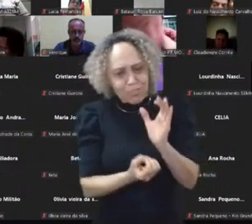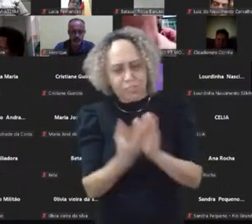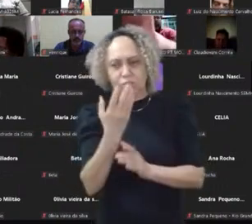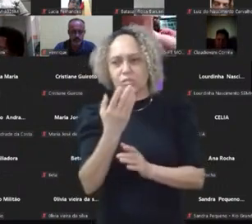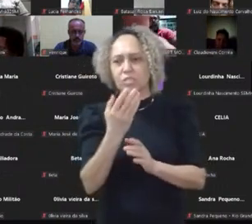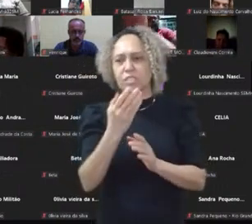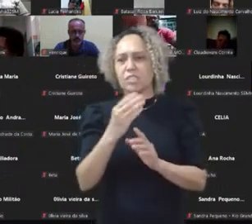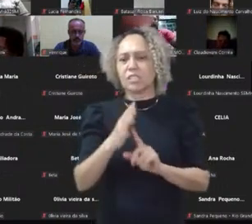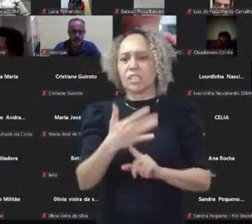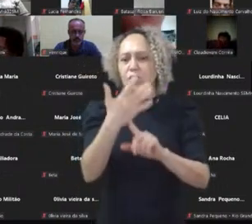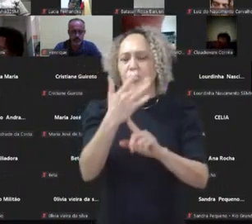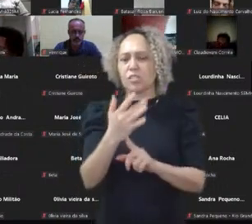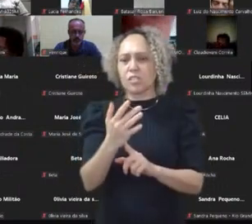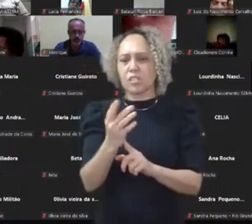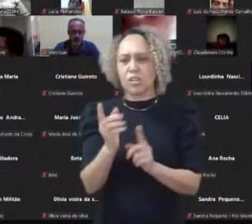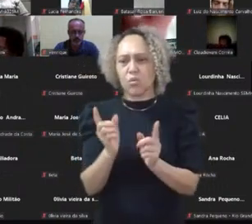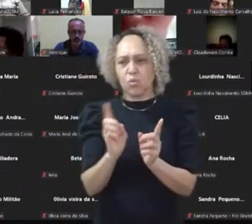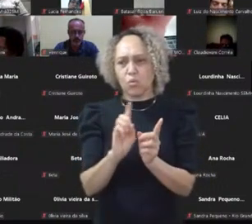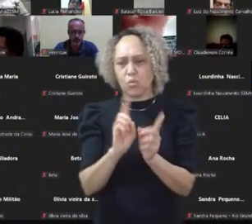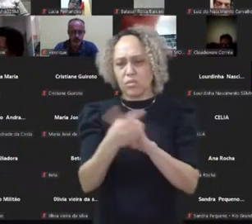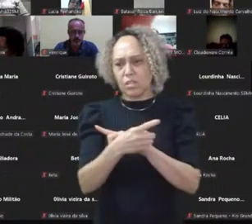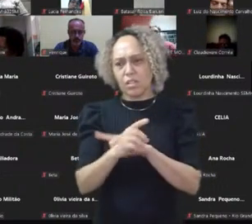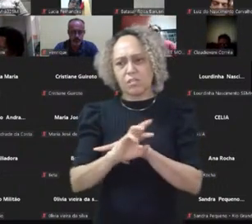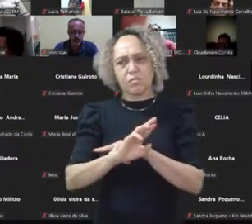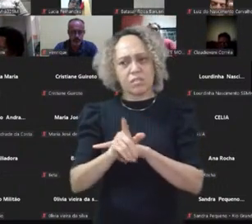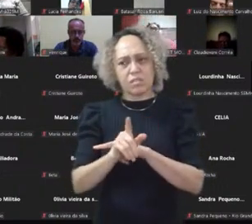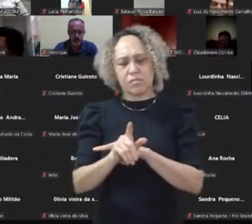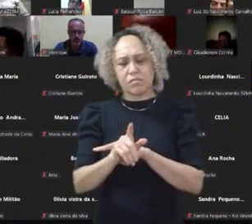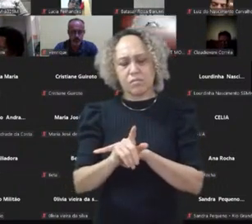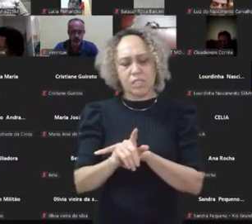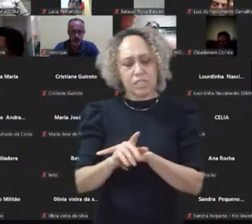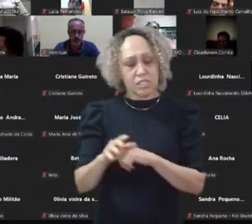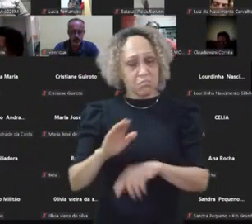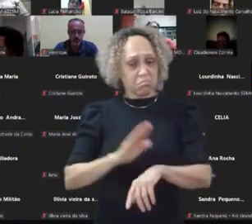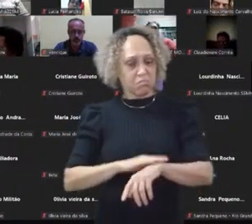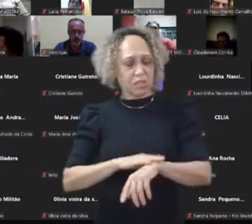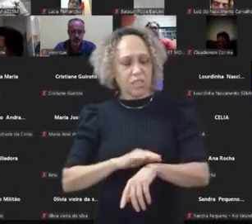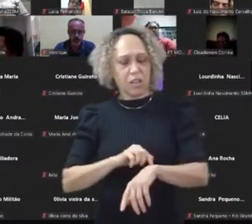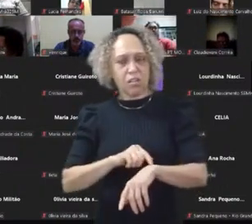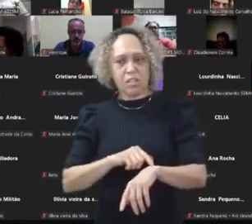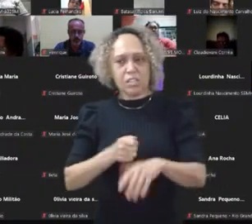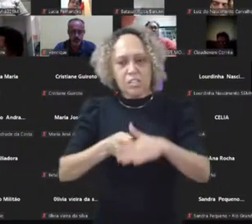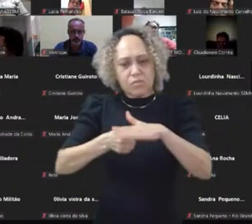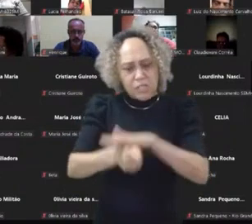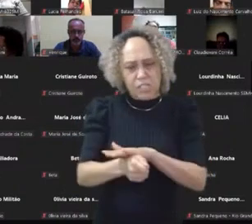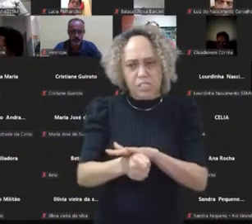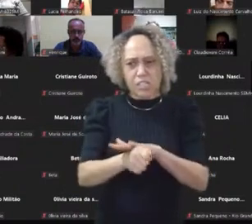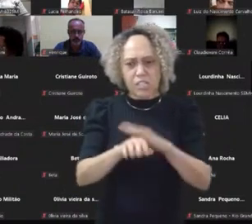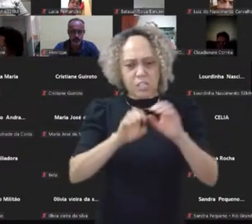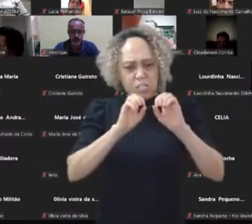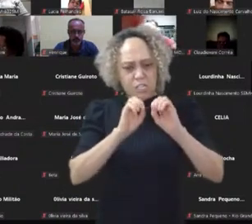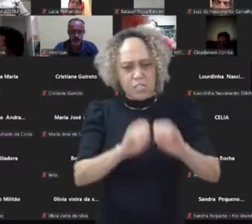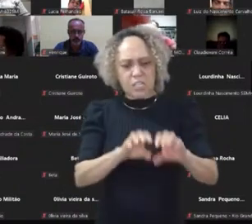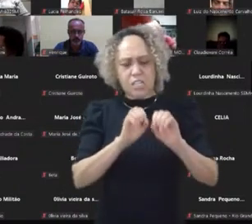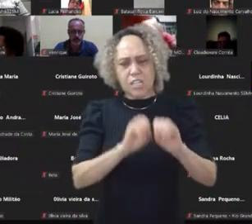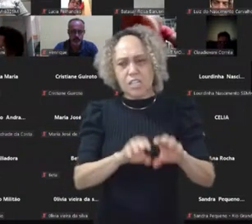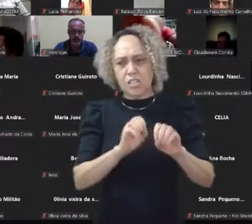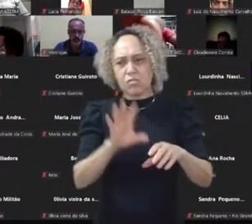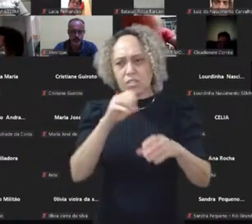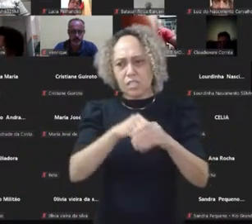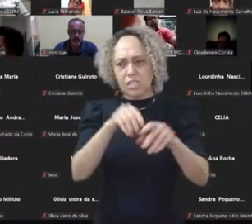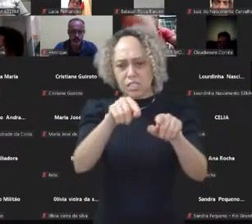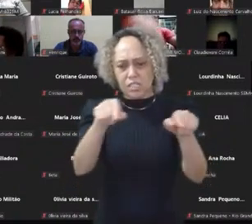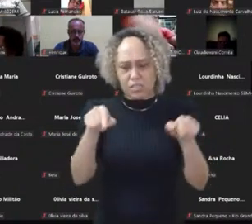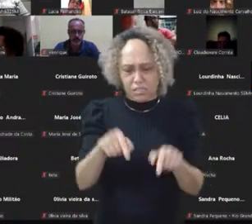contrário será que não é hora também da gente investir num processo de educomunicação na sala de aula trazer